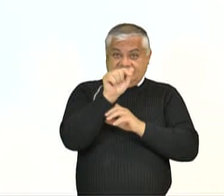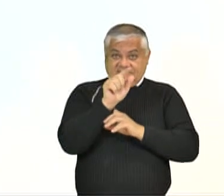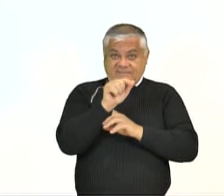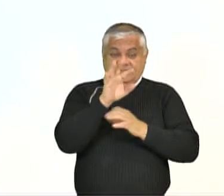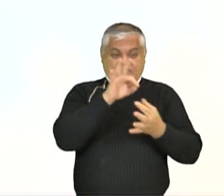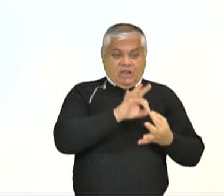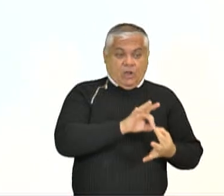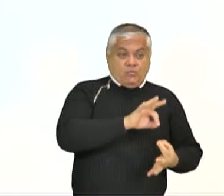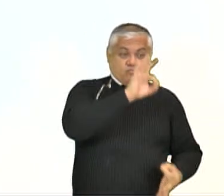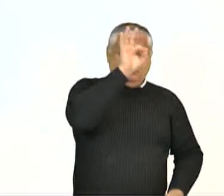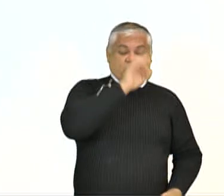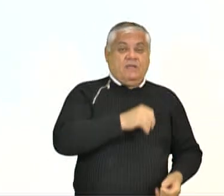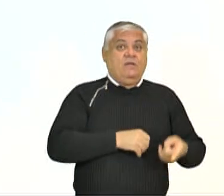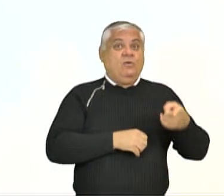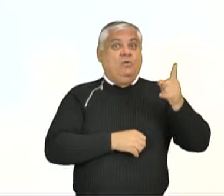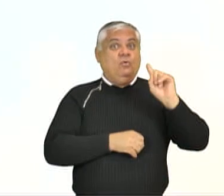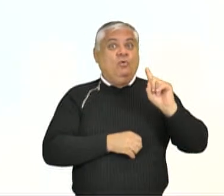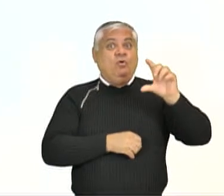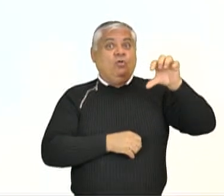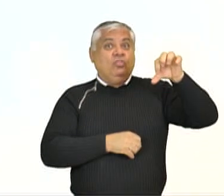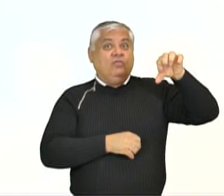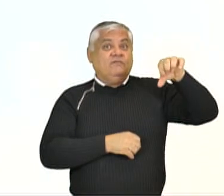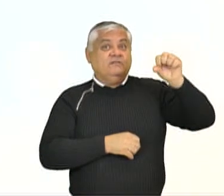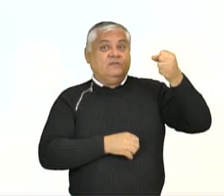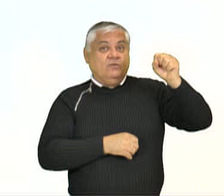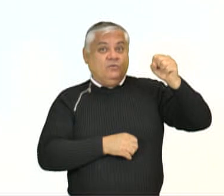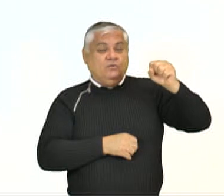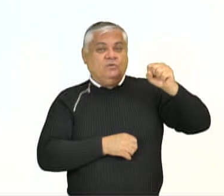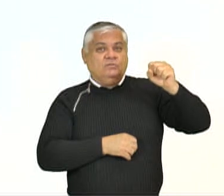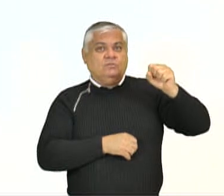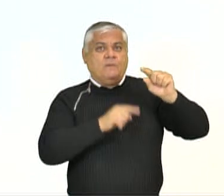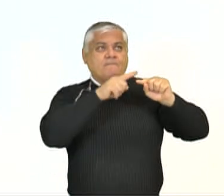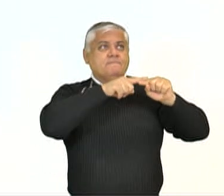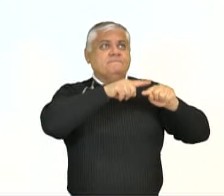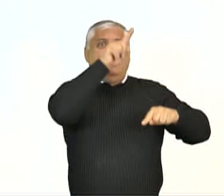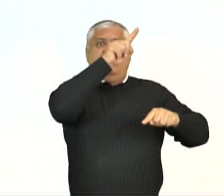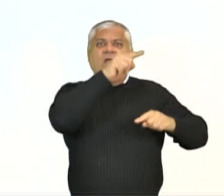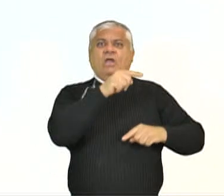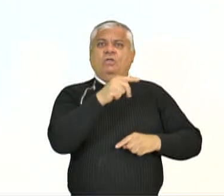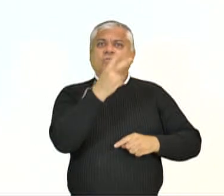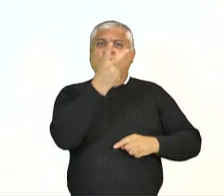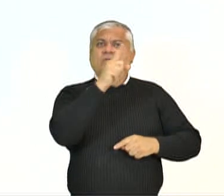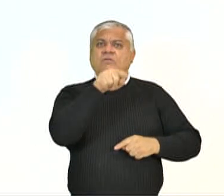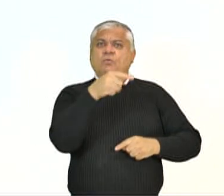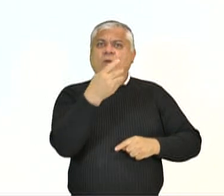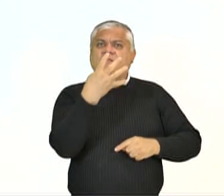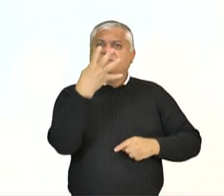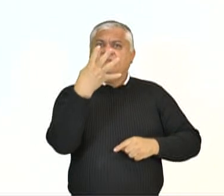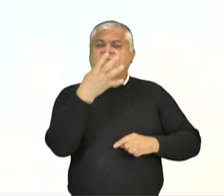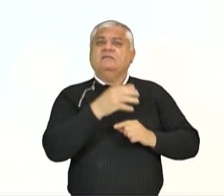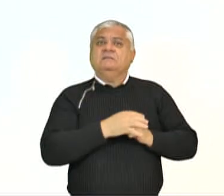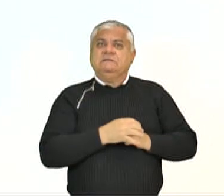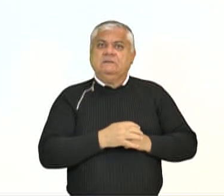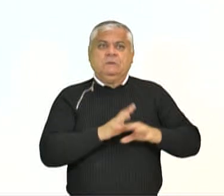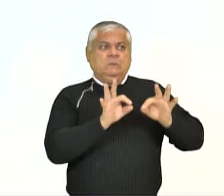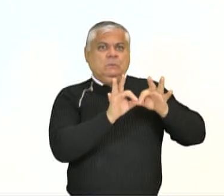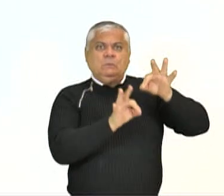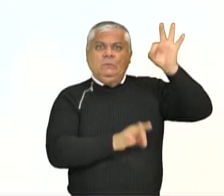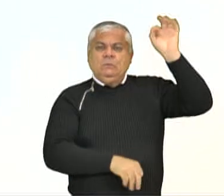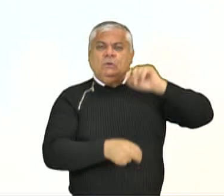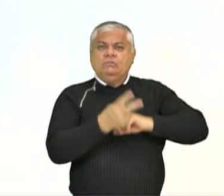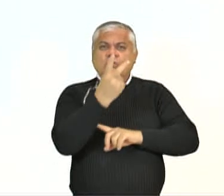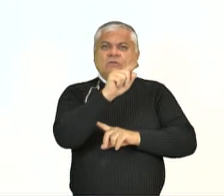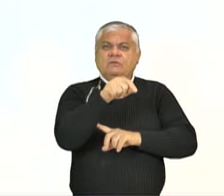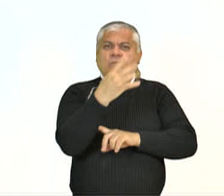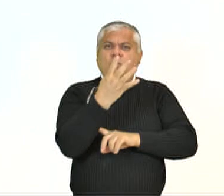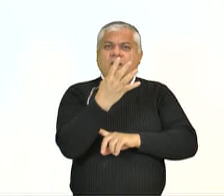1,98, olha como ela já estava um pouco mais alta, para 2,43. E os sets, que eram de 9 pontos, foram para